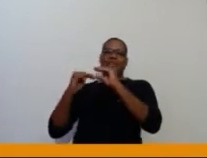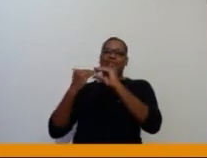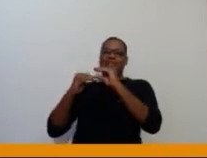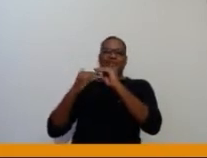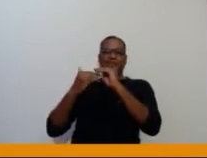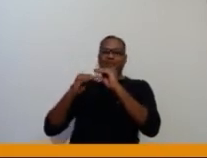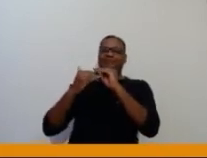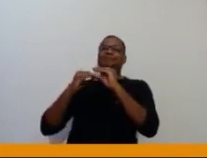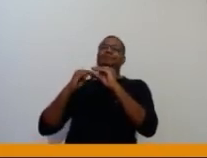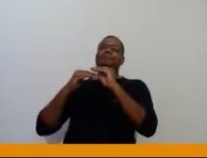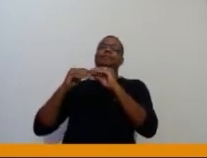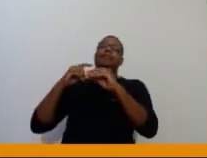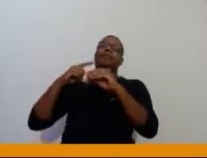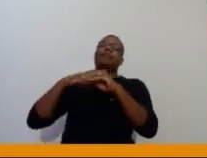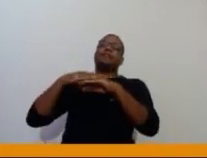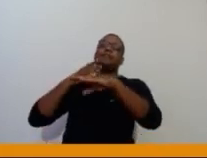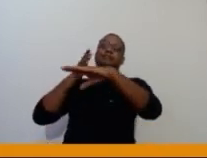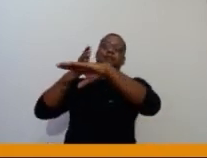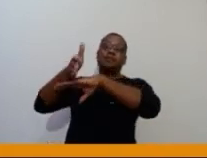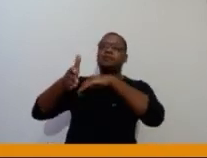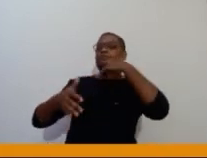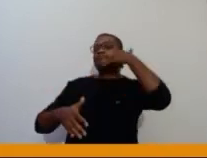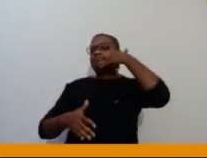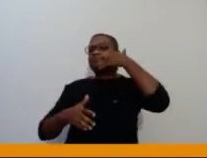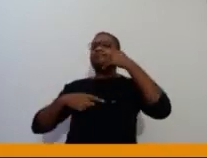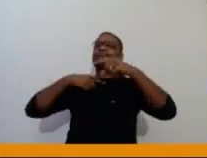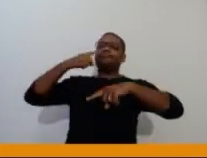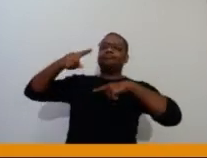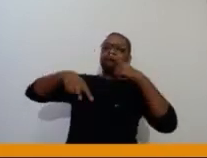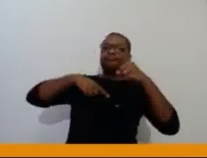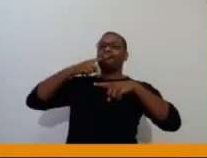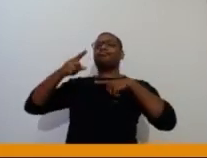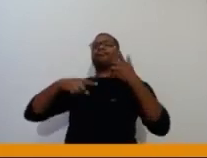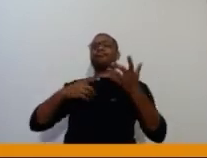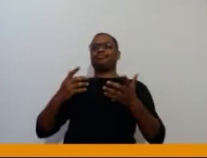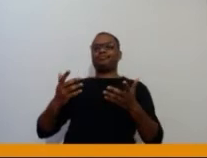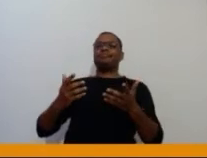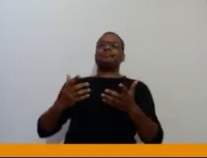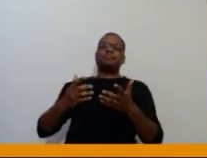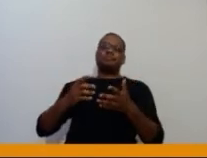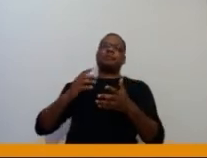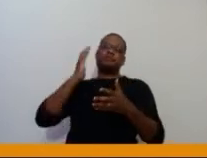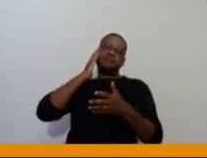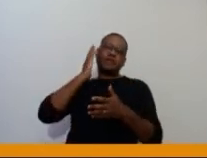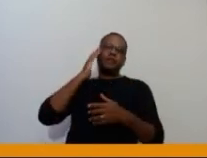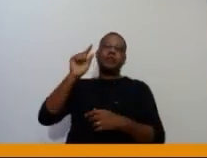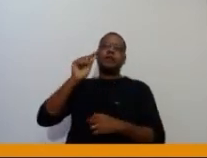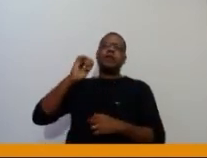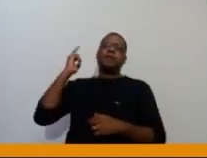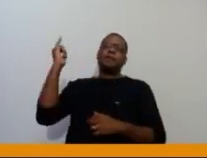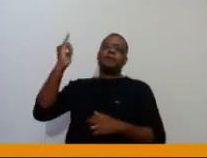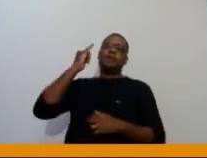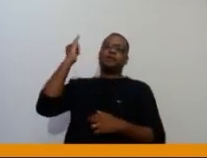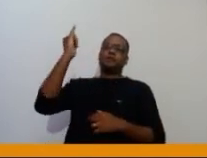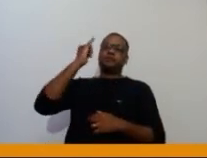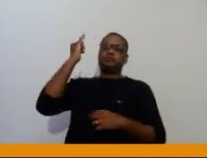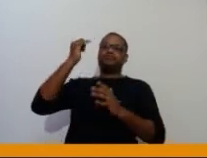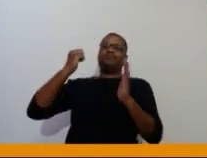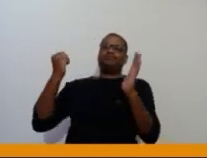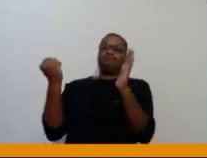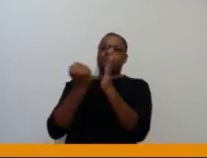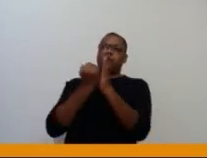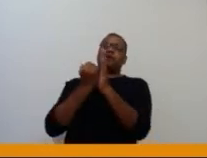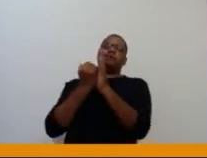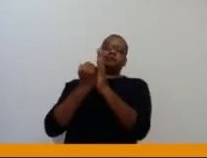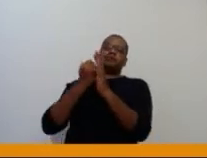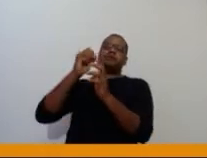acesso. Eles entravam por telefone para tirar dúvida. Enfim, é importante esse marco do SENAC